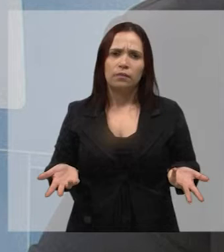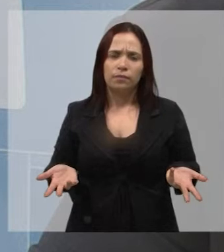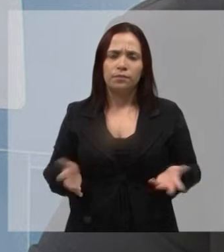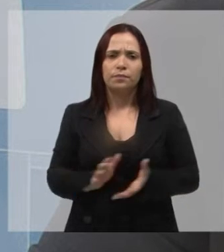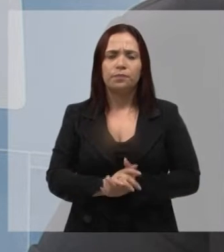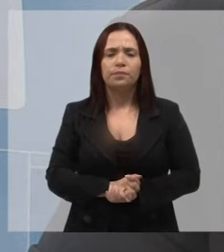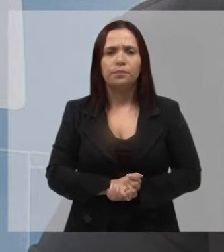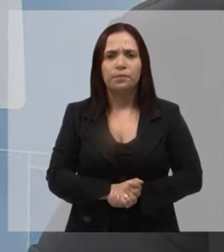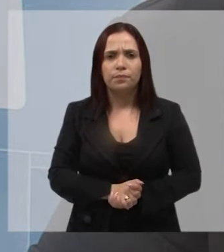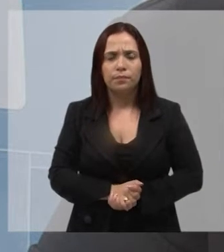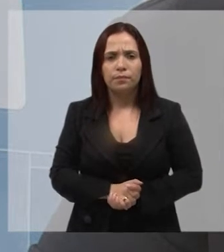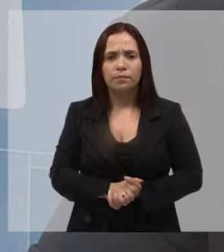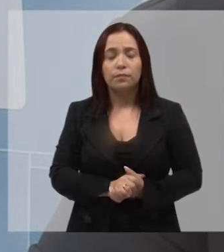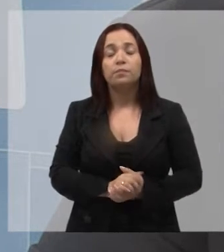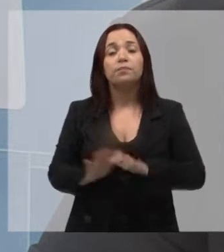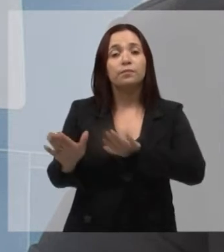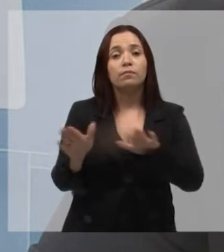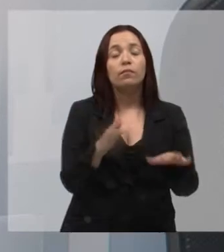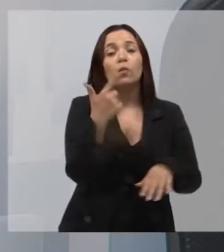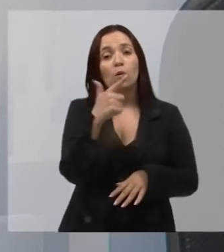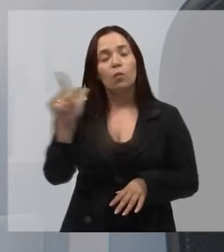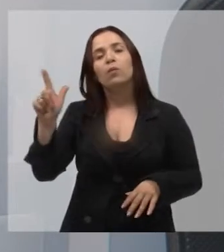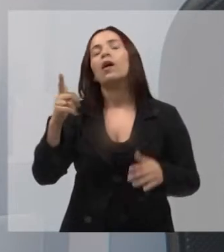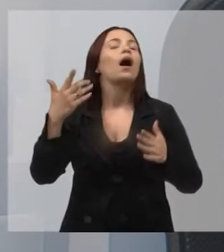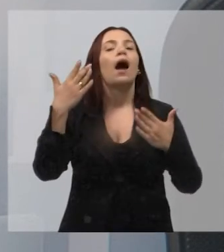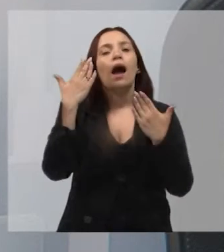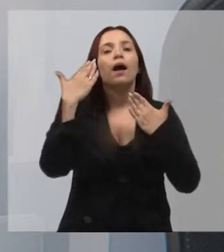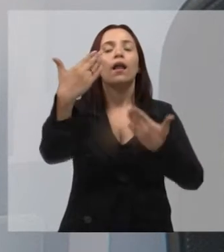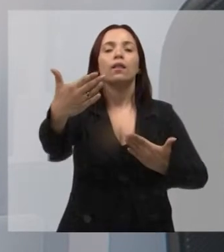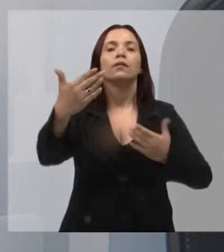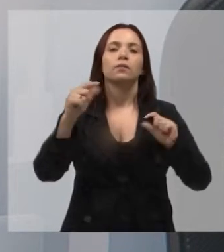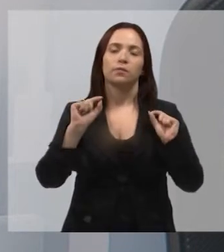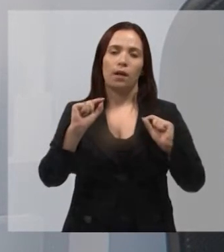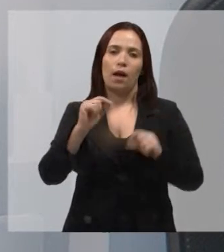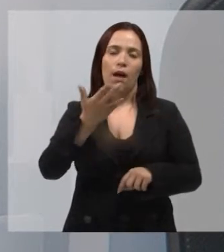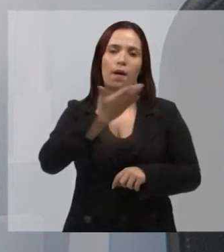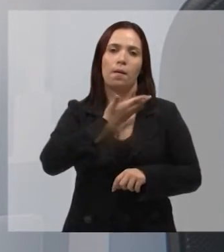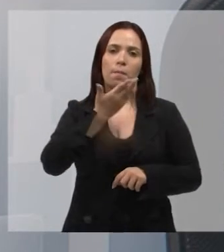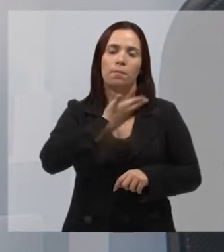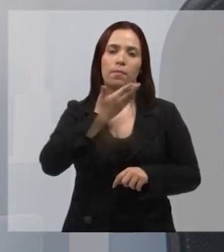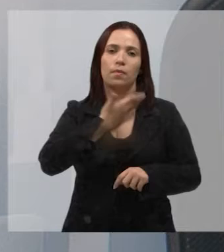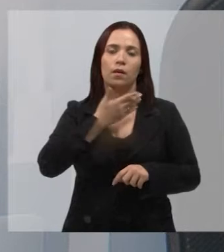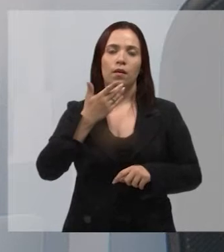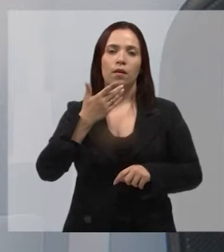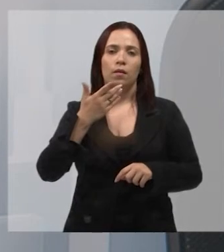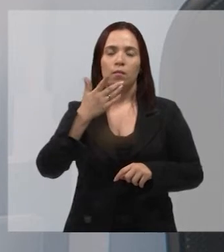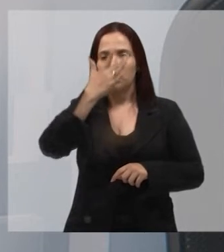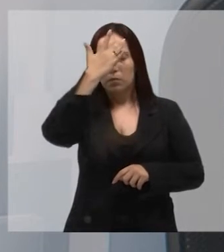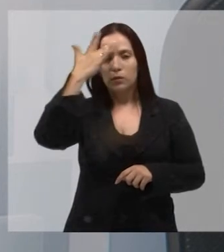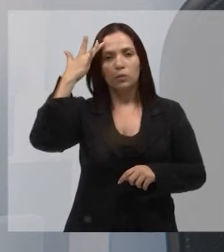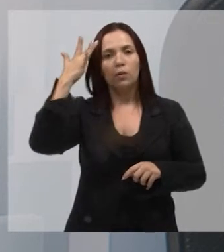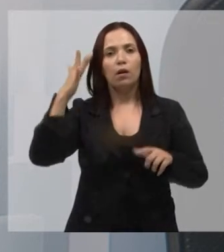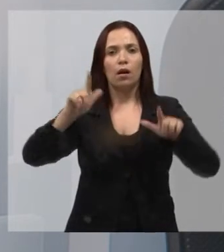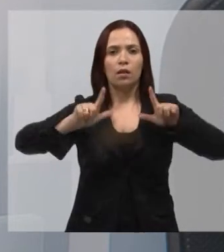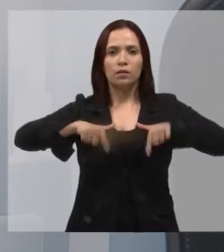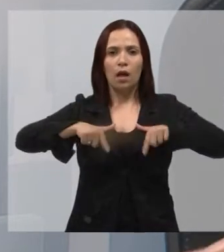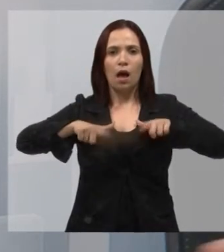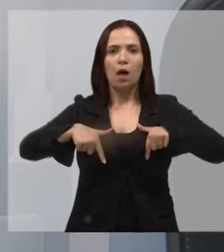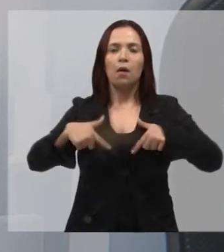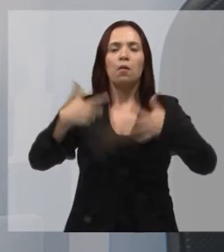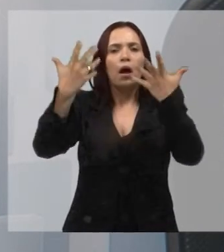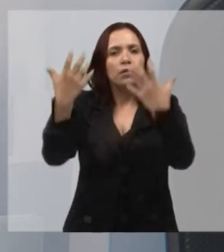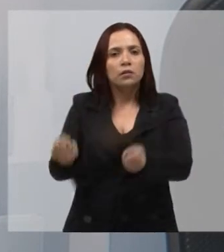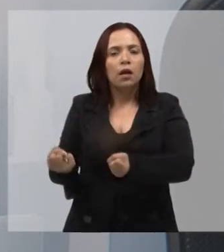de bombeiros da... E outra coisa, agradecer aos nossos amigos de Israel que se protiveram e